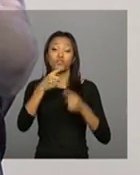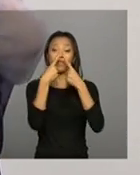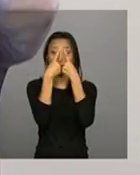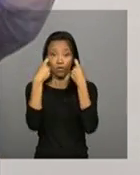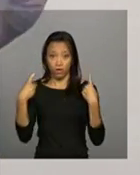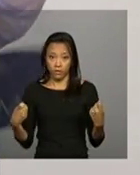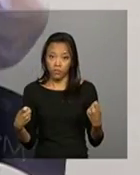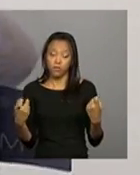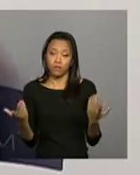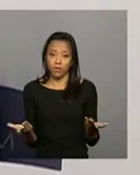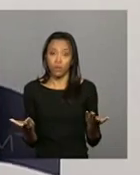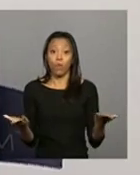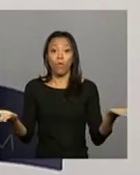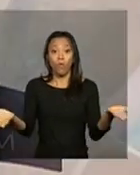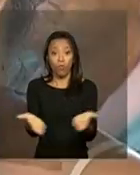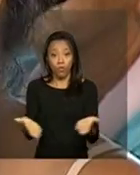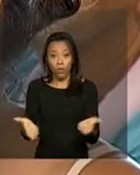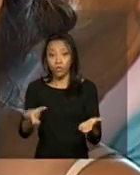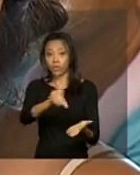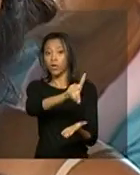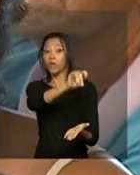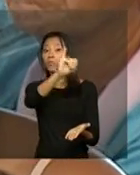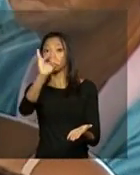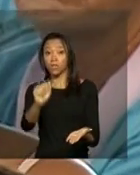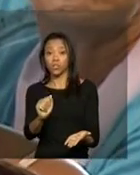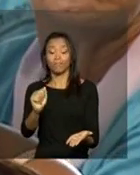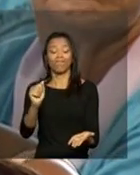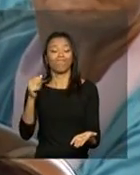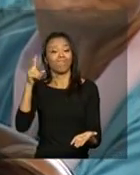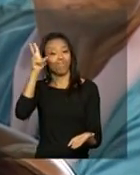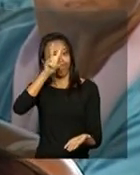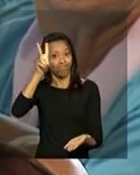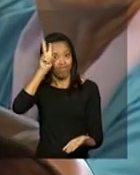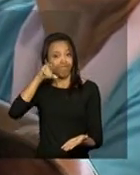É um dia histórico para nós,